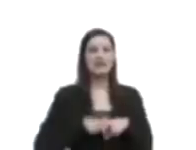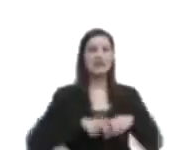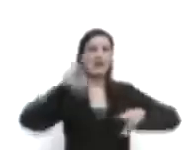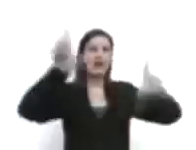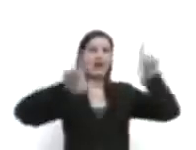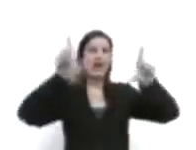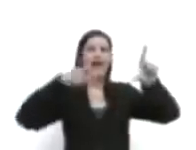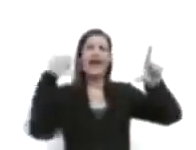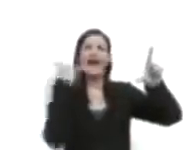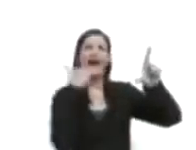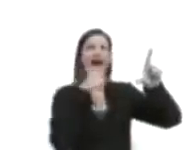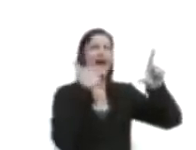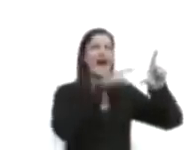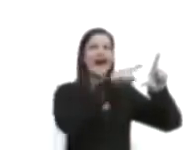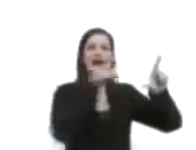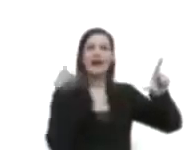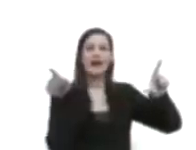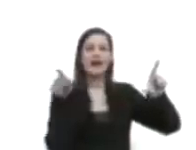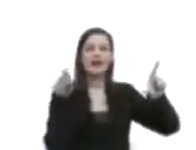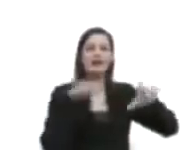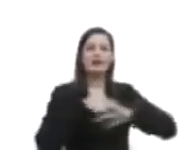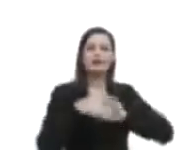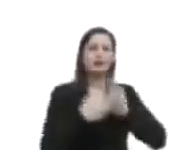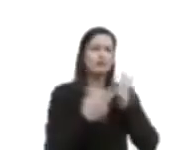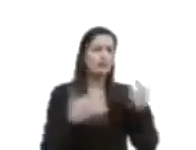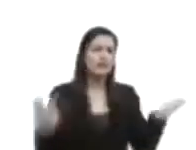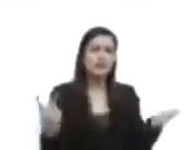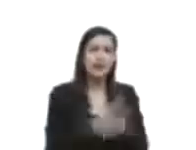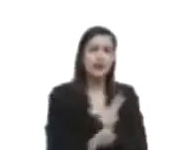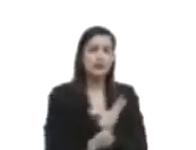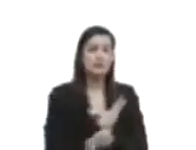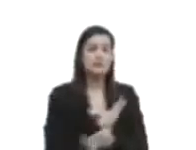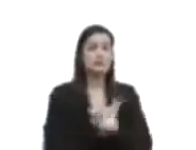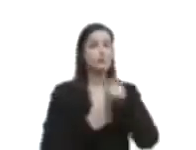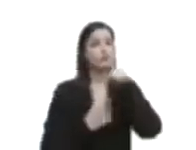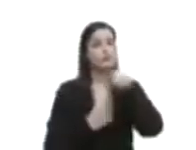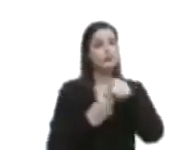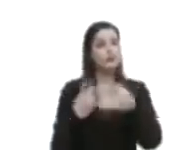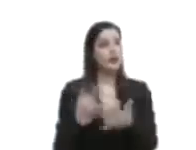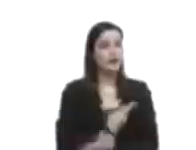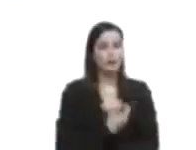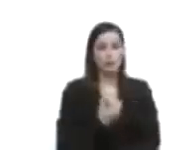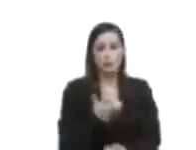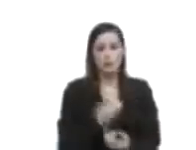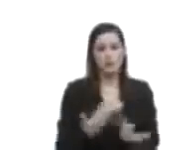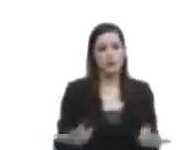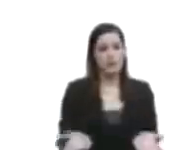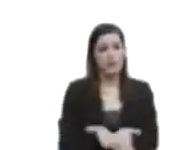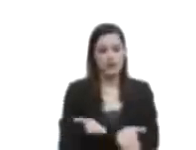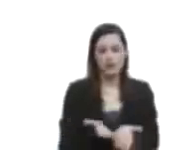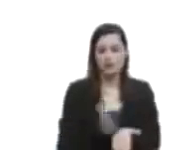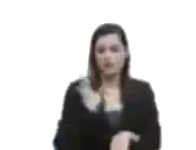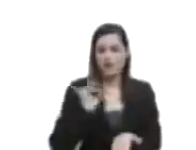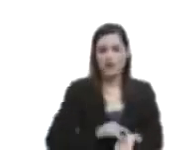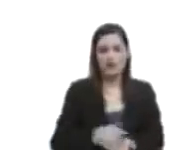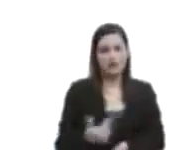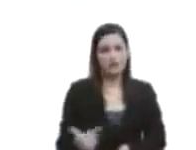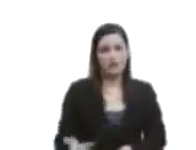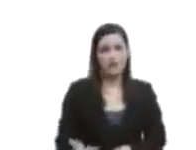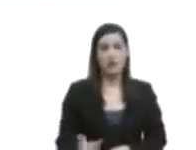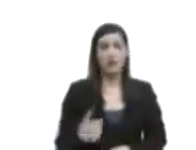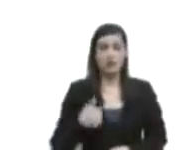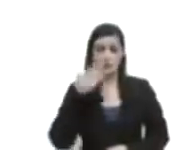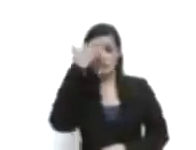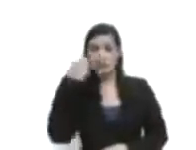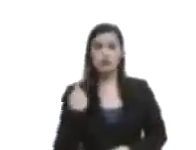miséria humana, toda a desgraça, tem alguma coisa errada acontecendo. Sim, devemos ser alegres,